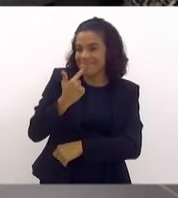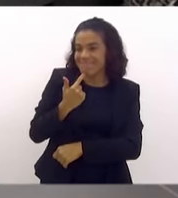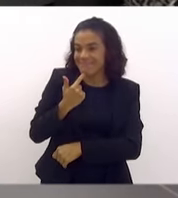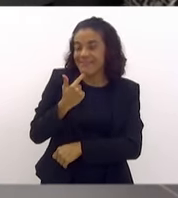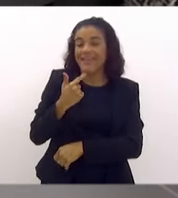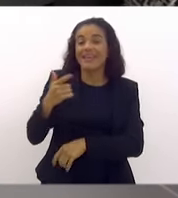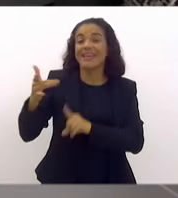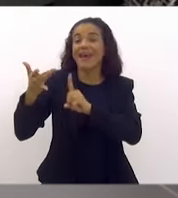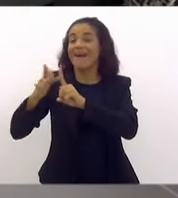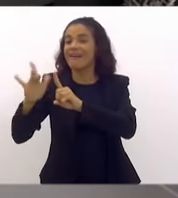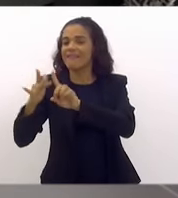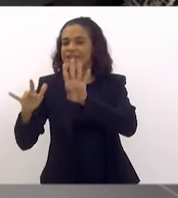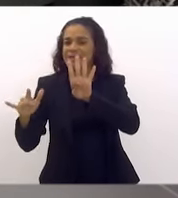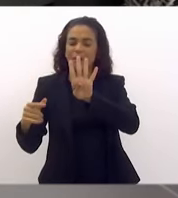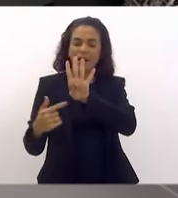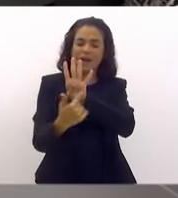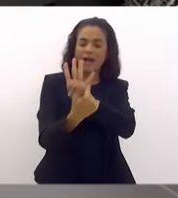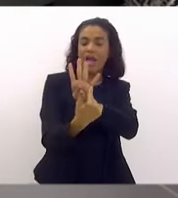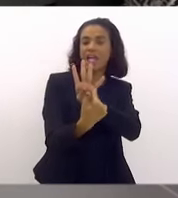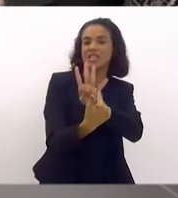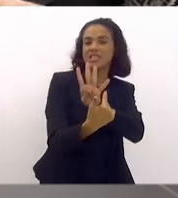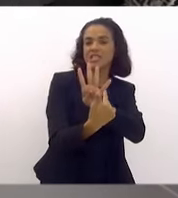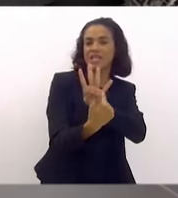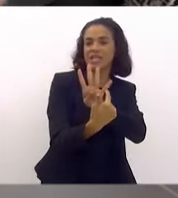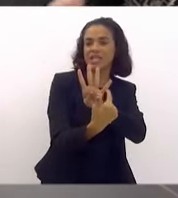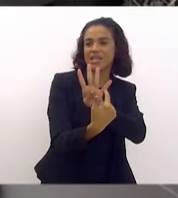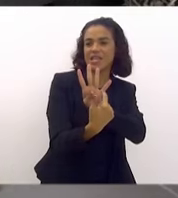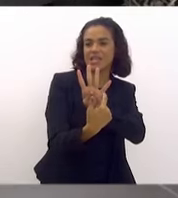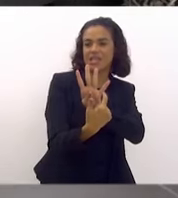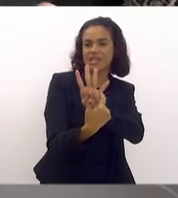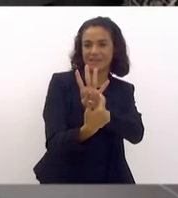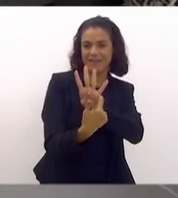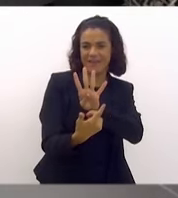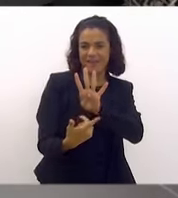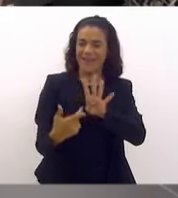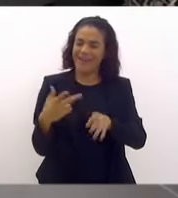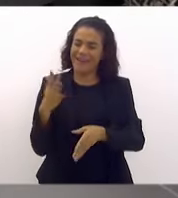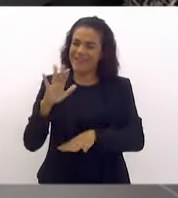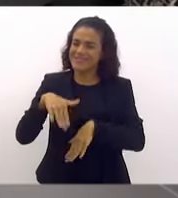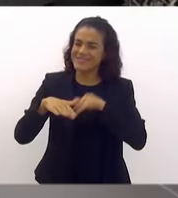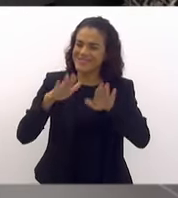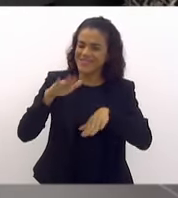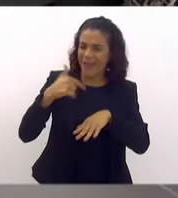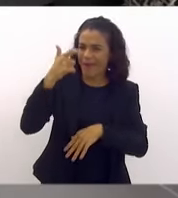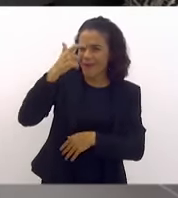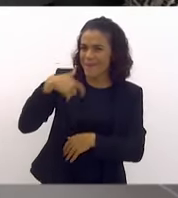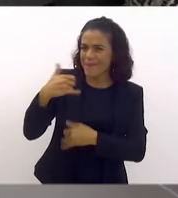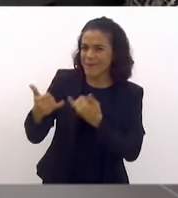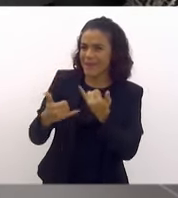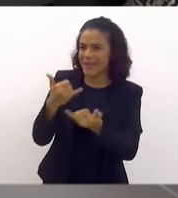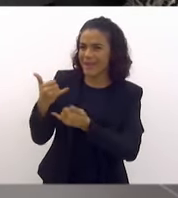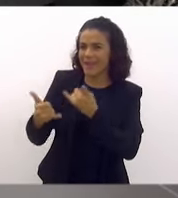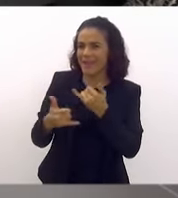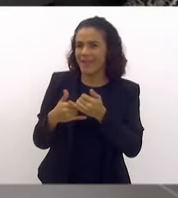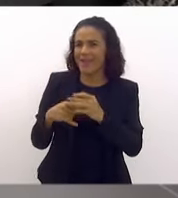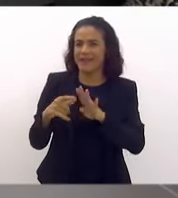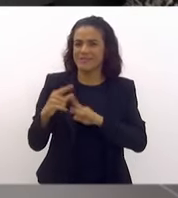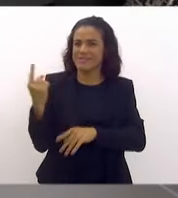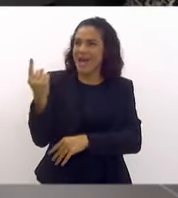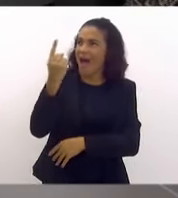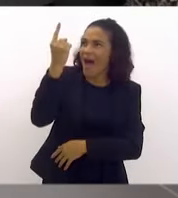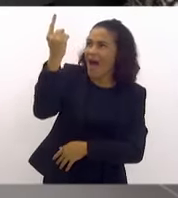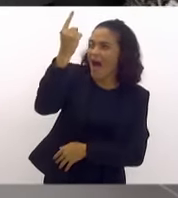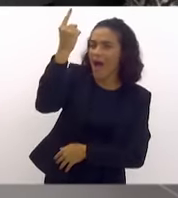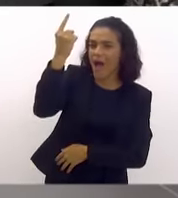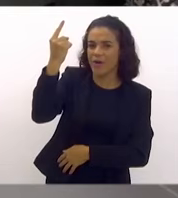reconhece o dublê eu já até brinquei né a depender se for um um um í AD alto né